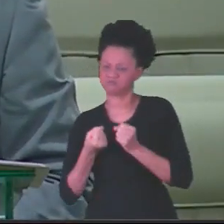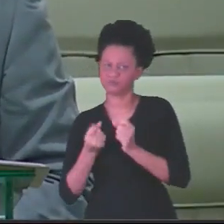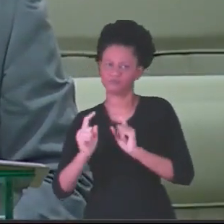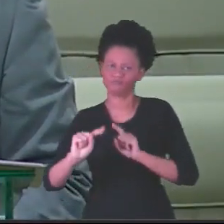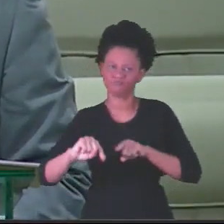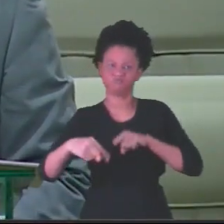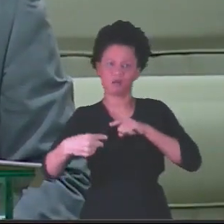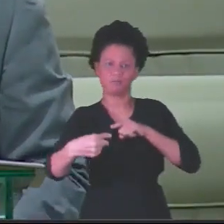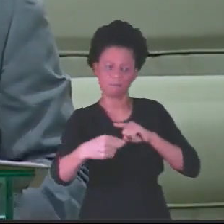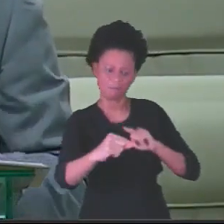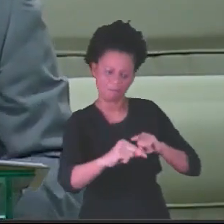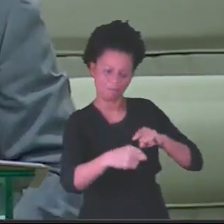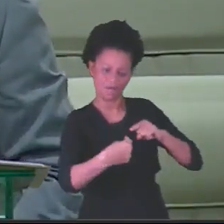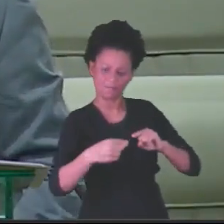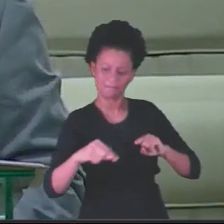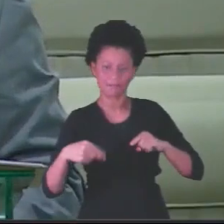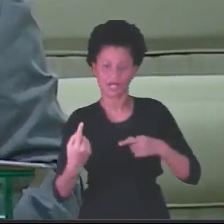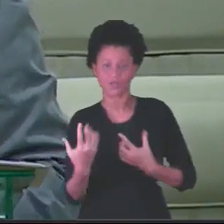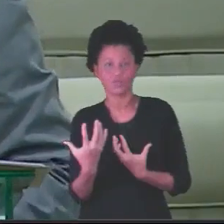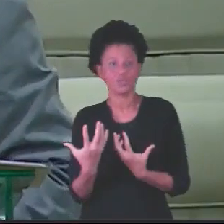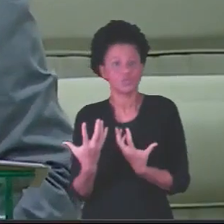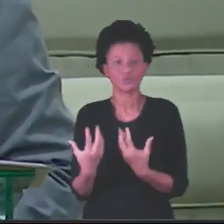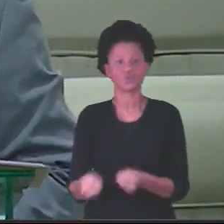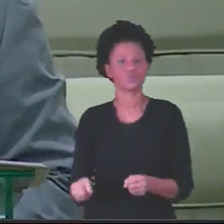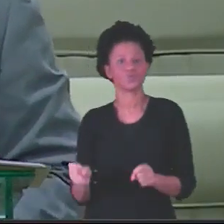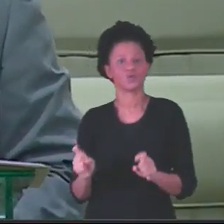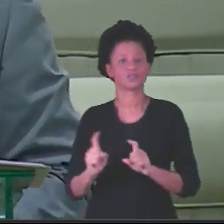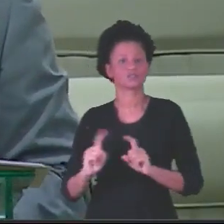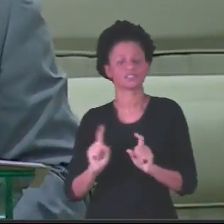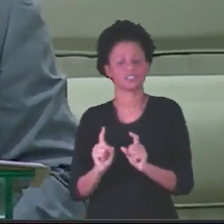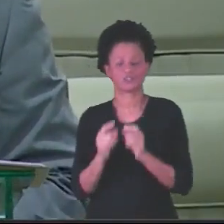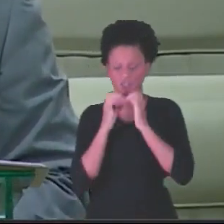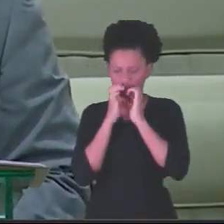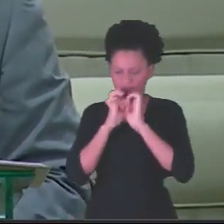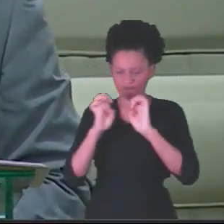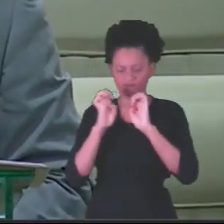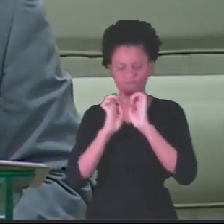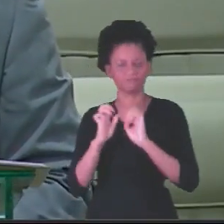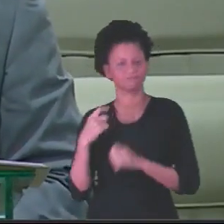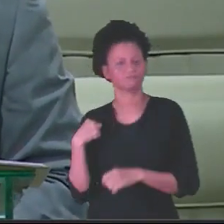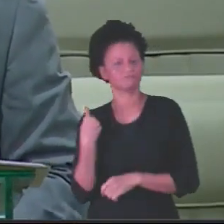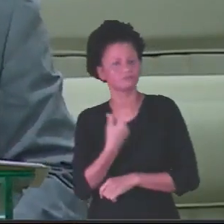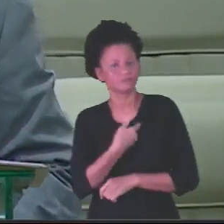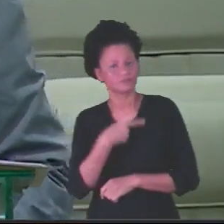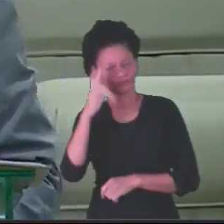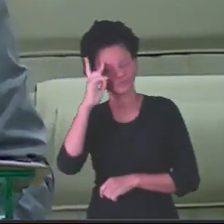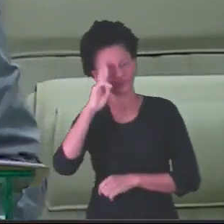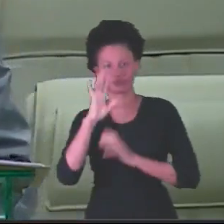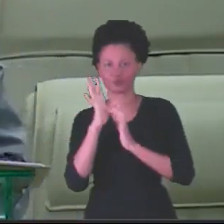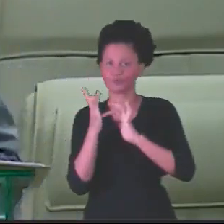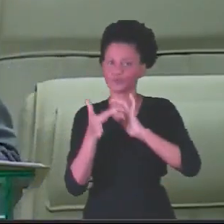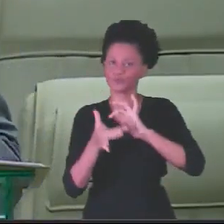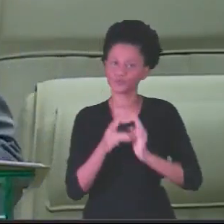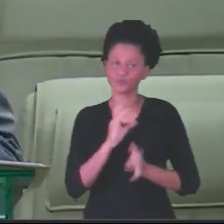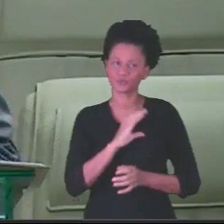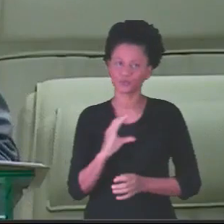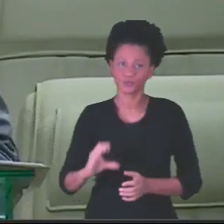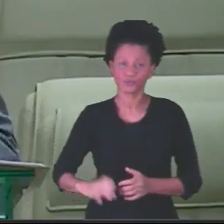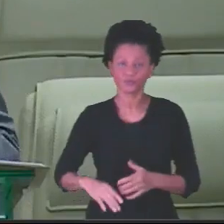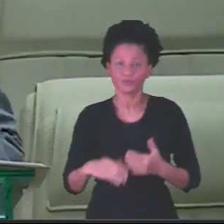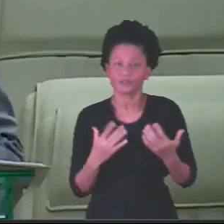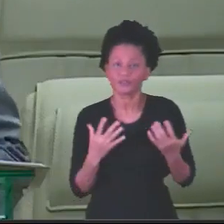contrárias ao evangelho de nosso senhor jesus cristo são paulo vai